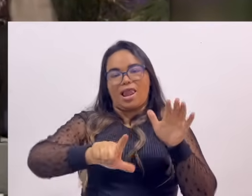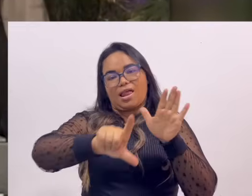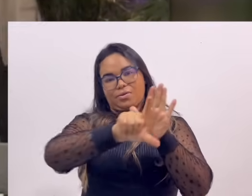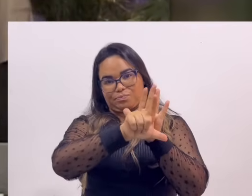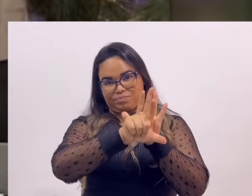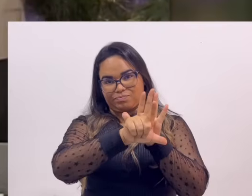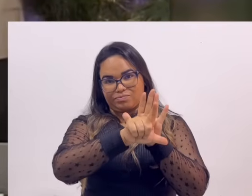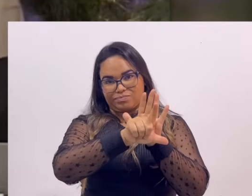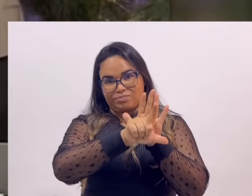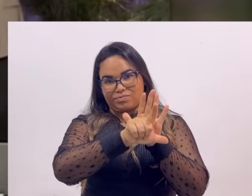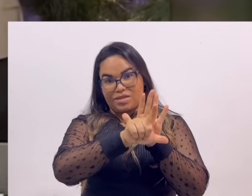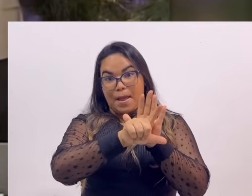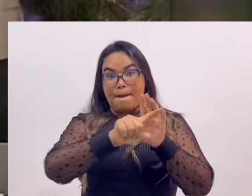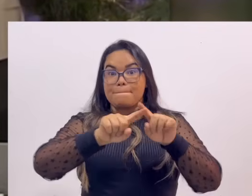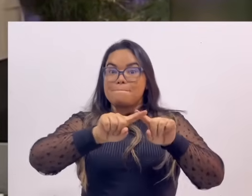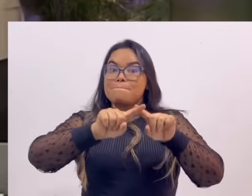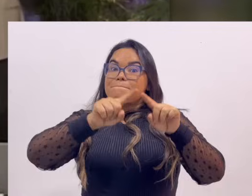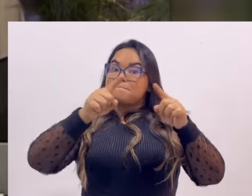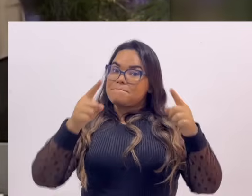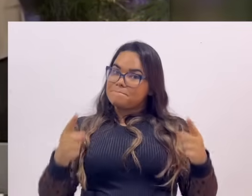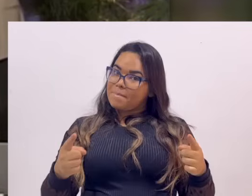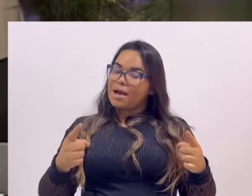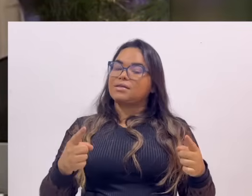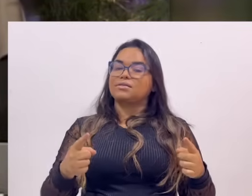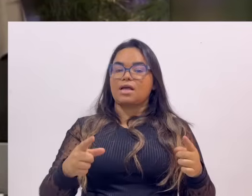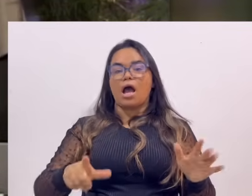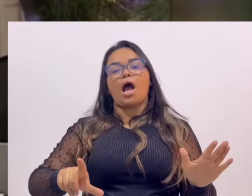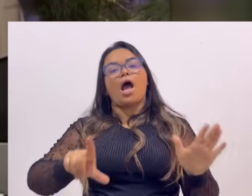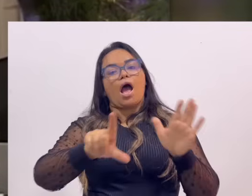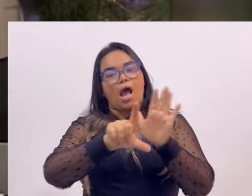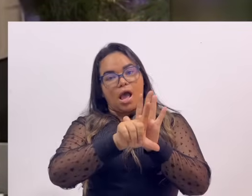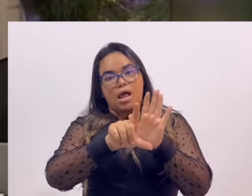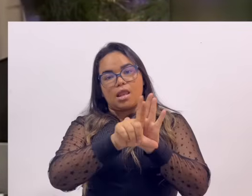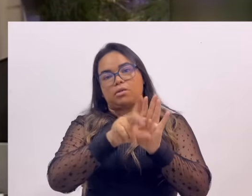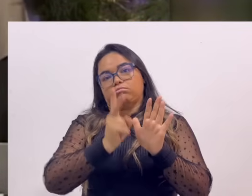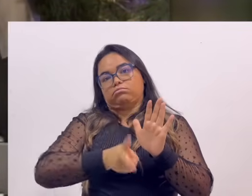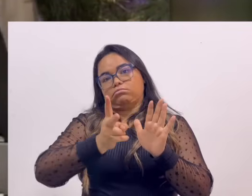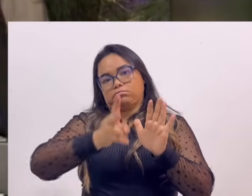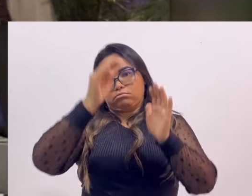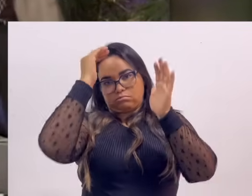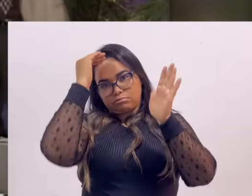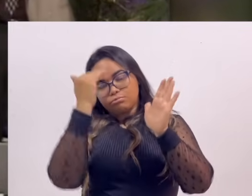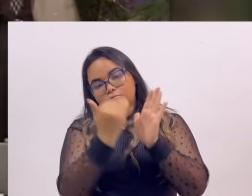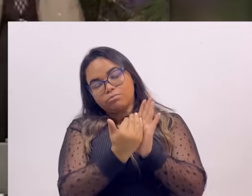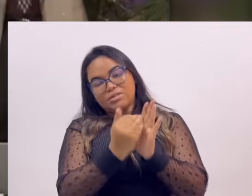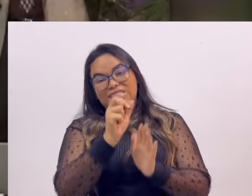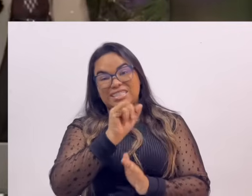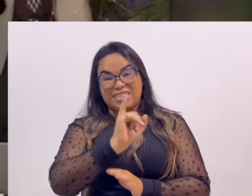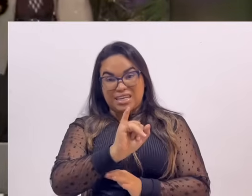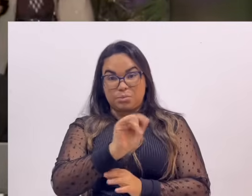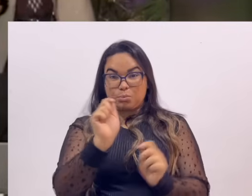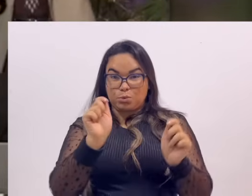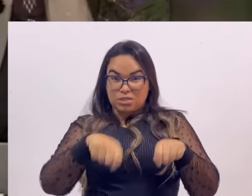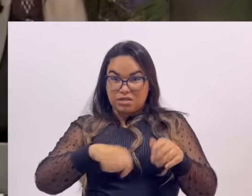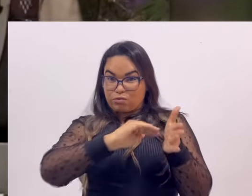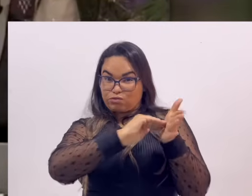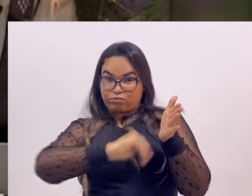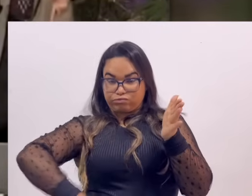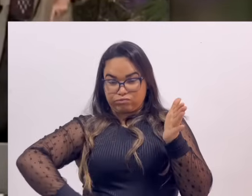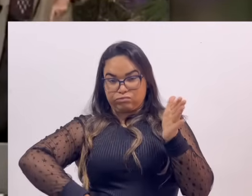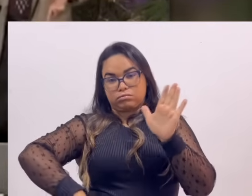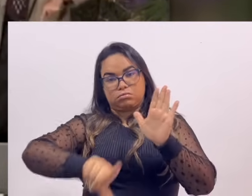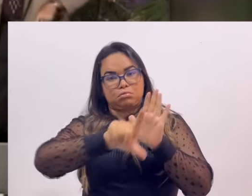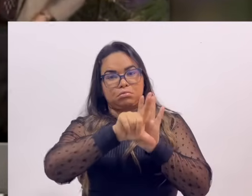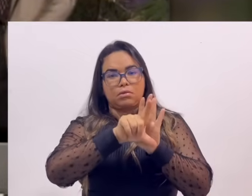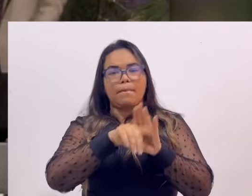Em vez disso, ela a estabelece. Estabelece a autoridade da lei. Porque se tivesse sido possível